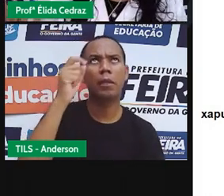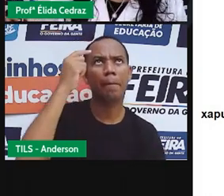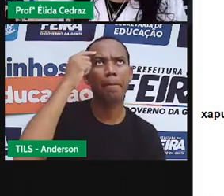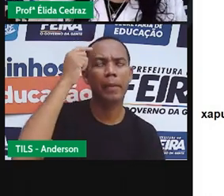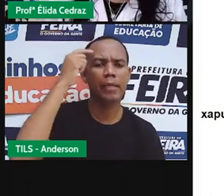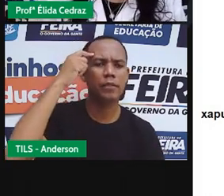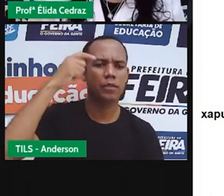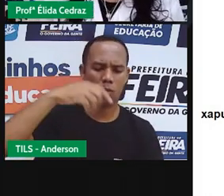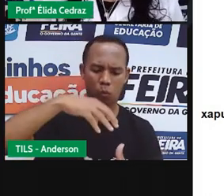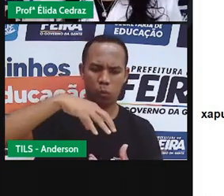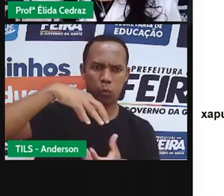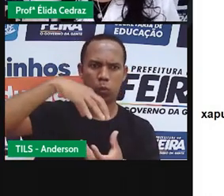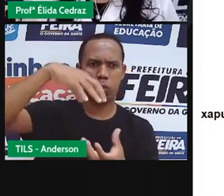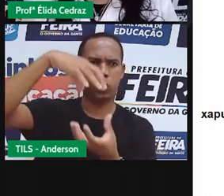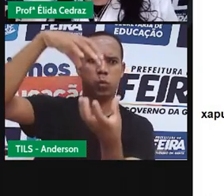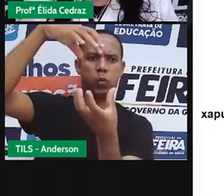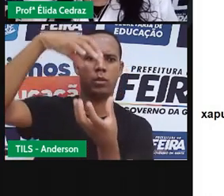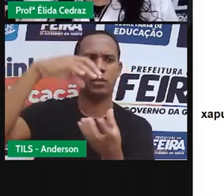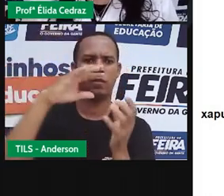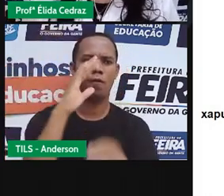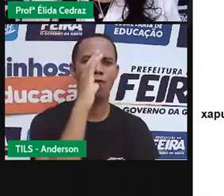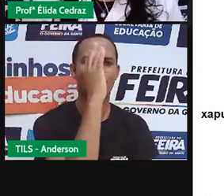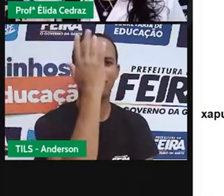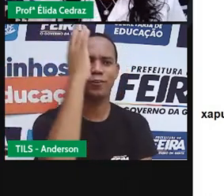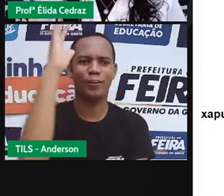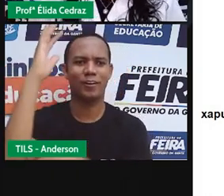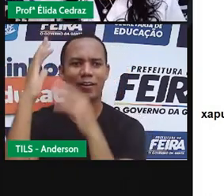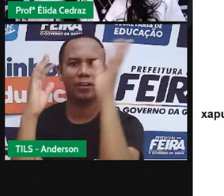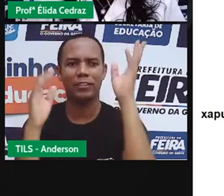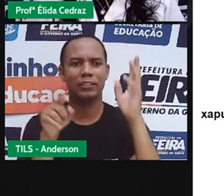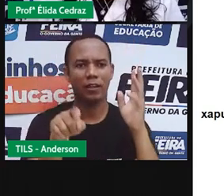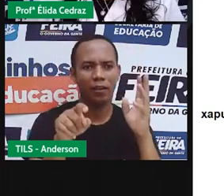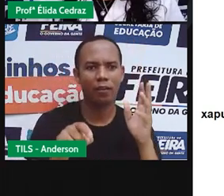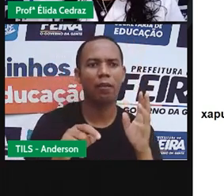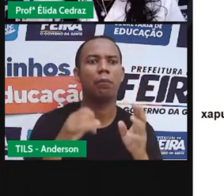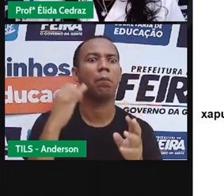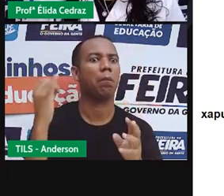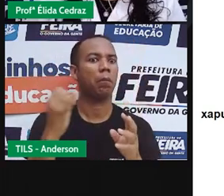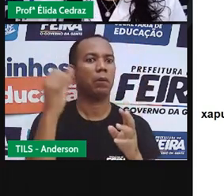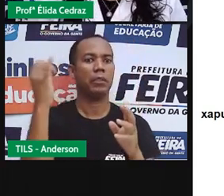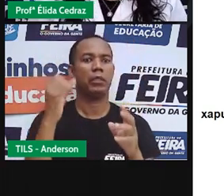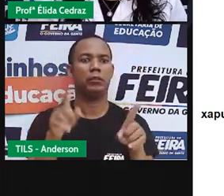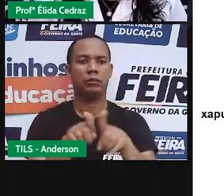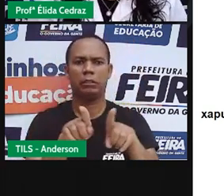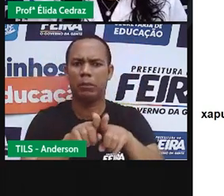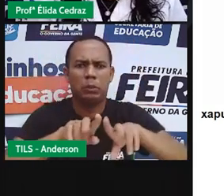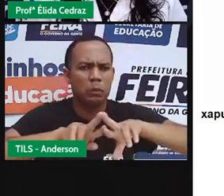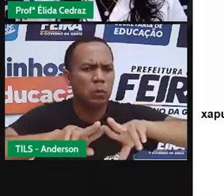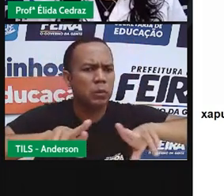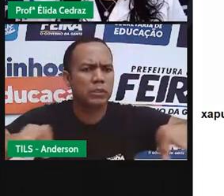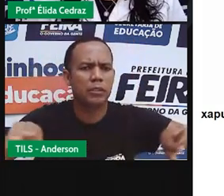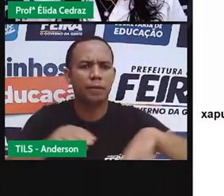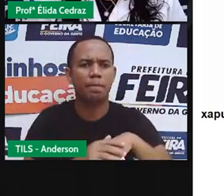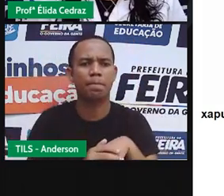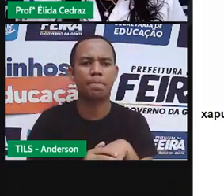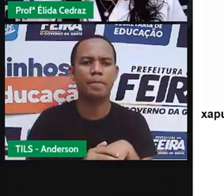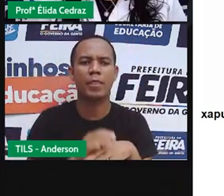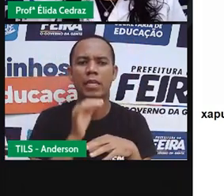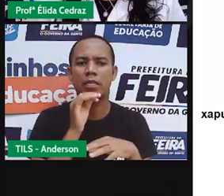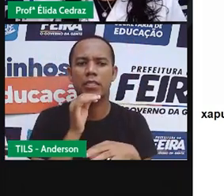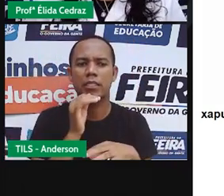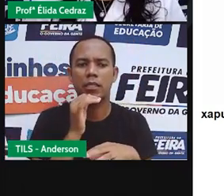seres sobrenaturais, na floresta, nos elementos da natureza. As nossas